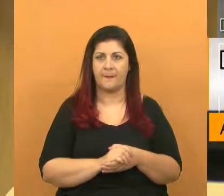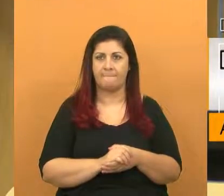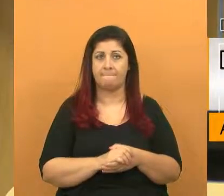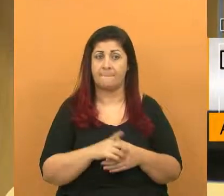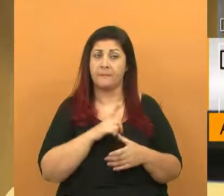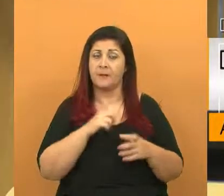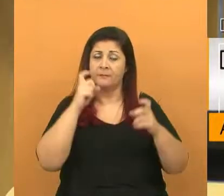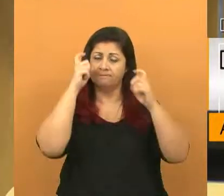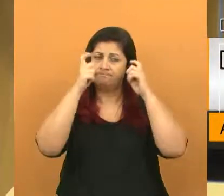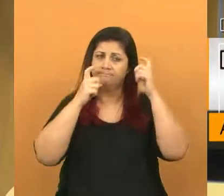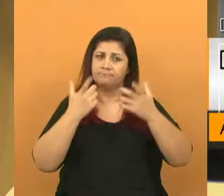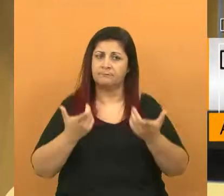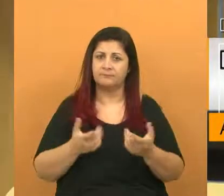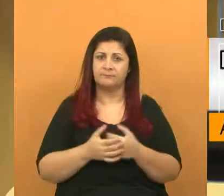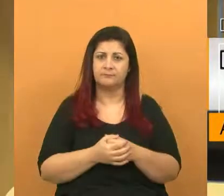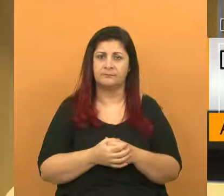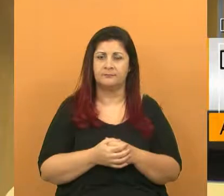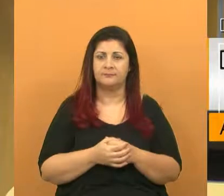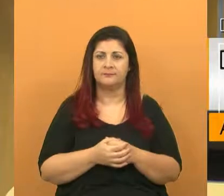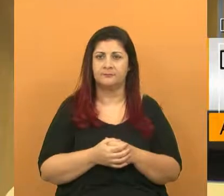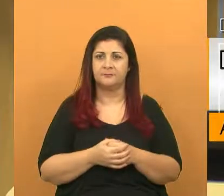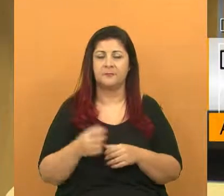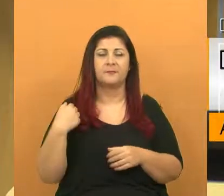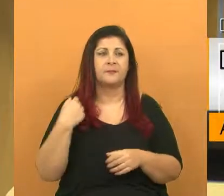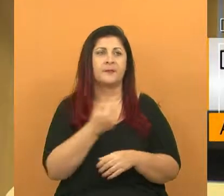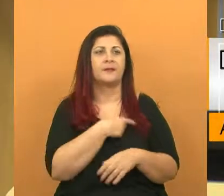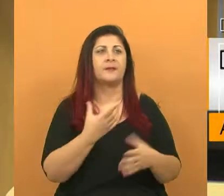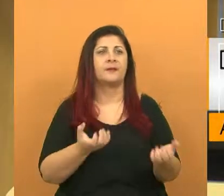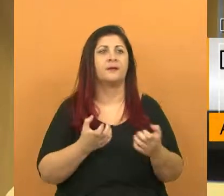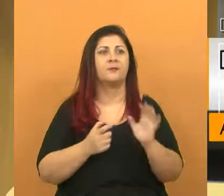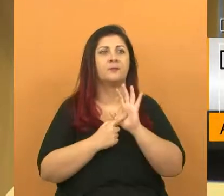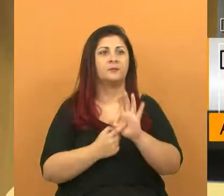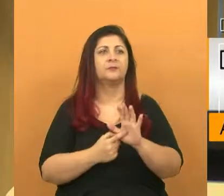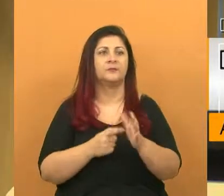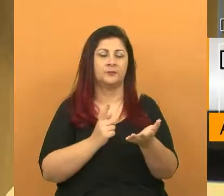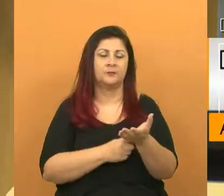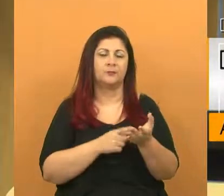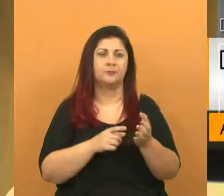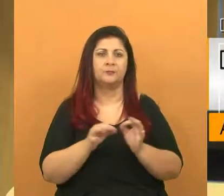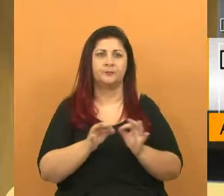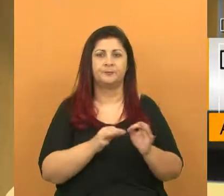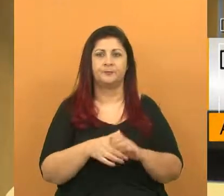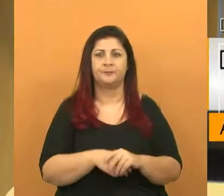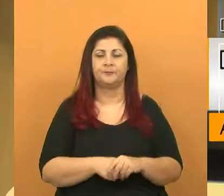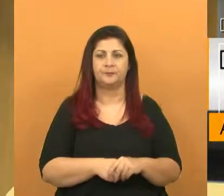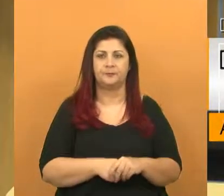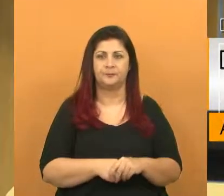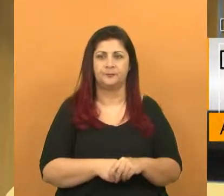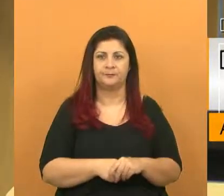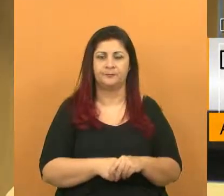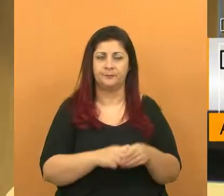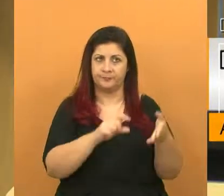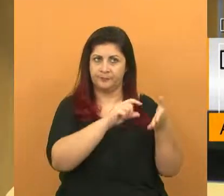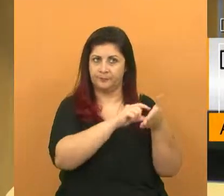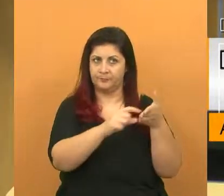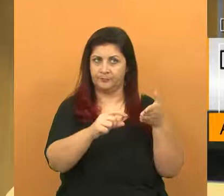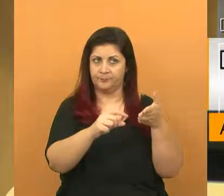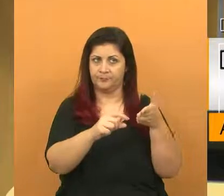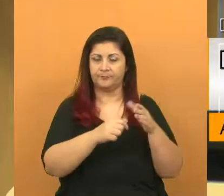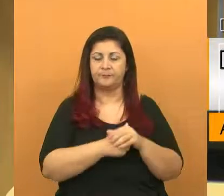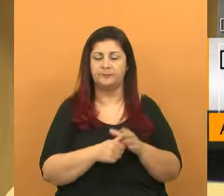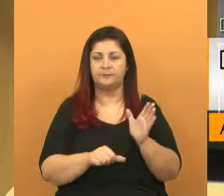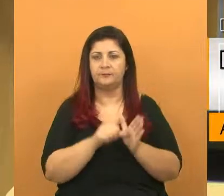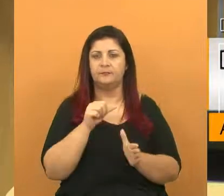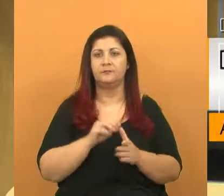e nós queremos apresentar esse projeto aos nobres vereadores o artigo 1º do projeto